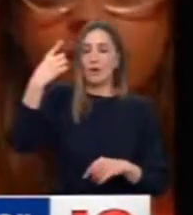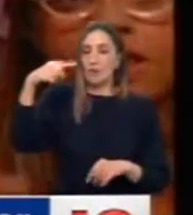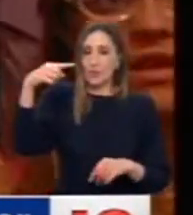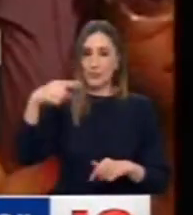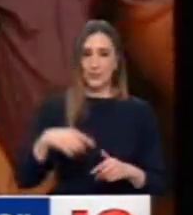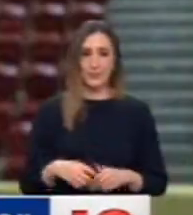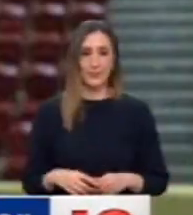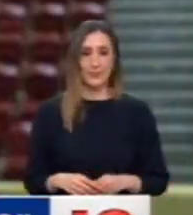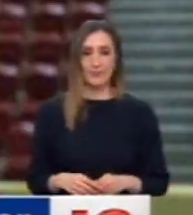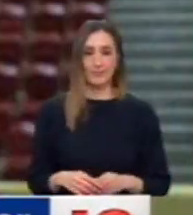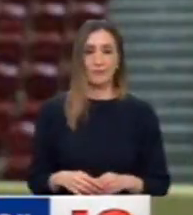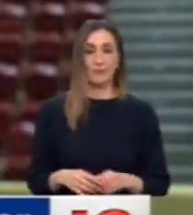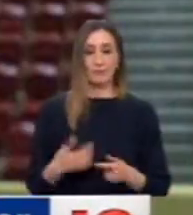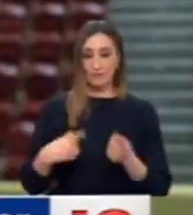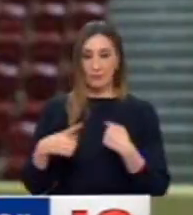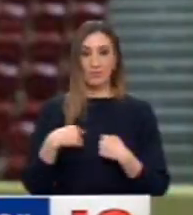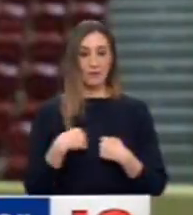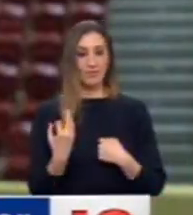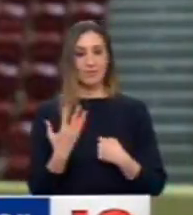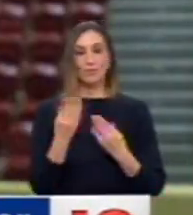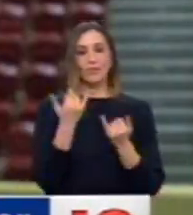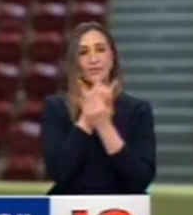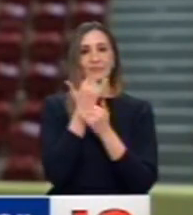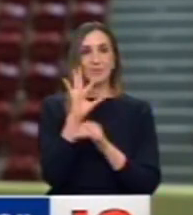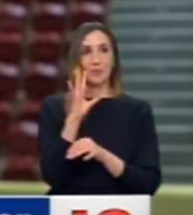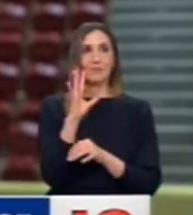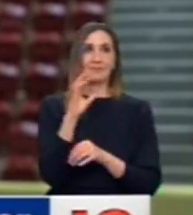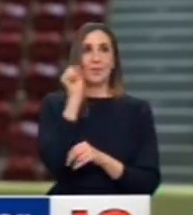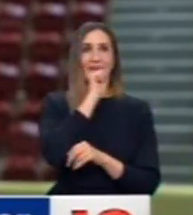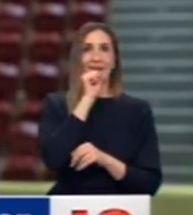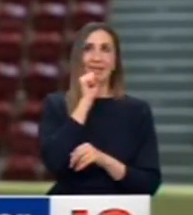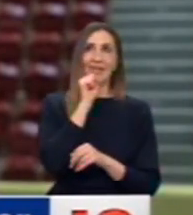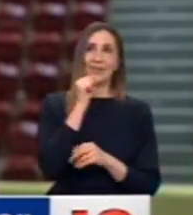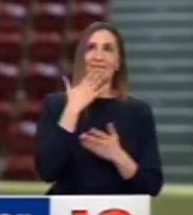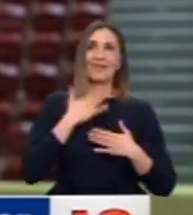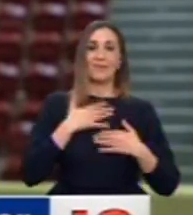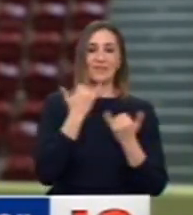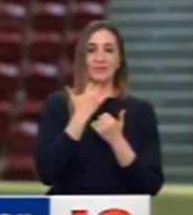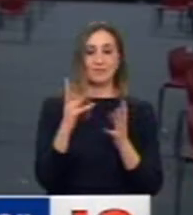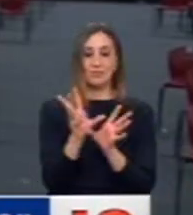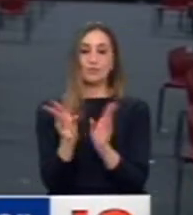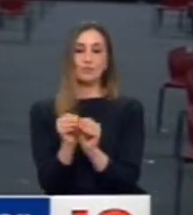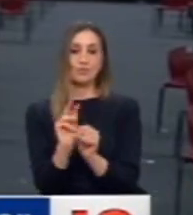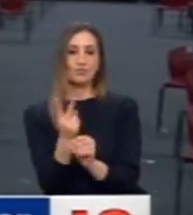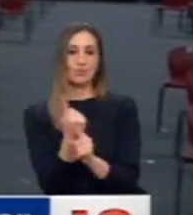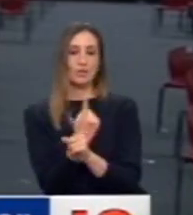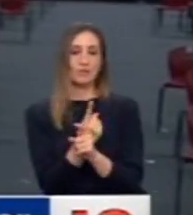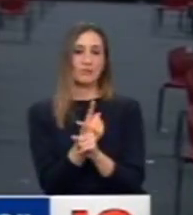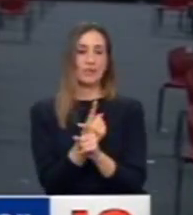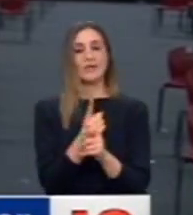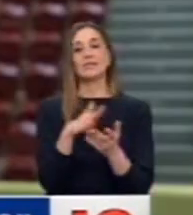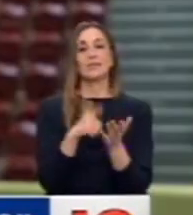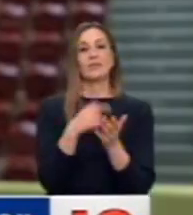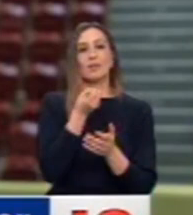inconfundível. E eu, efetivamente, sou muito feliz quando canto, mas eu acho que é porque eu consigo sempre juntar as duas coisas, que eu nunca canto sem contar